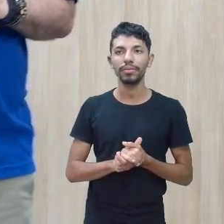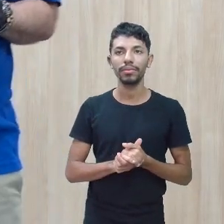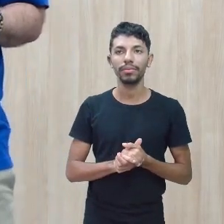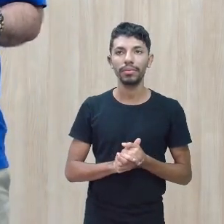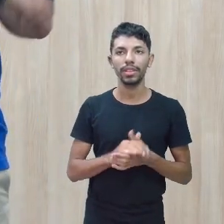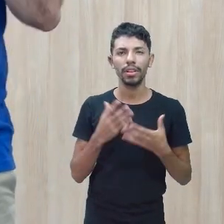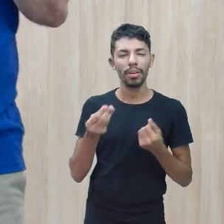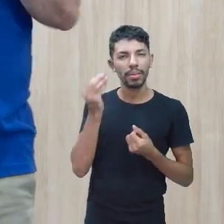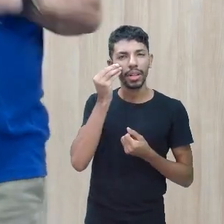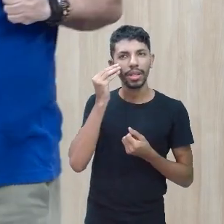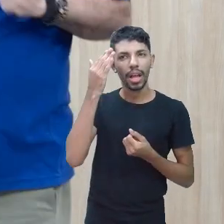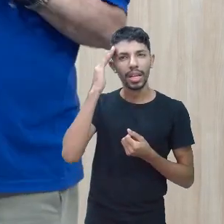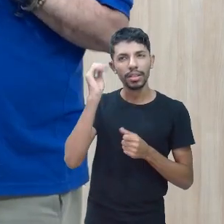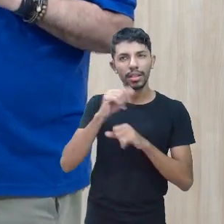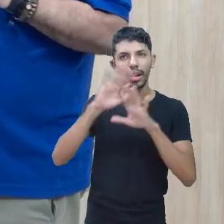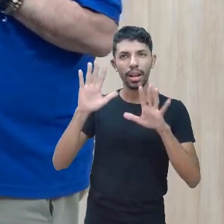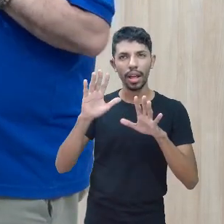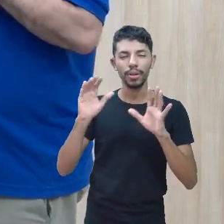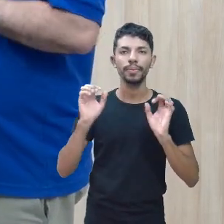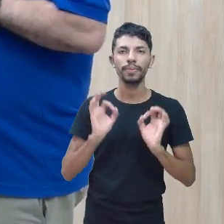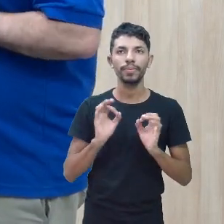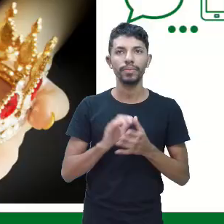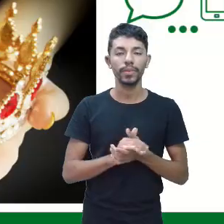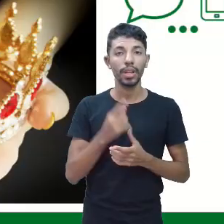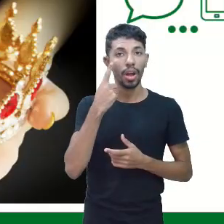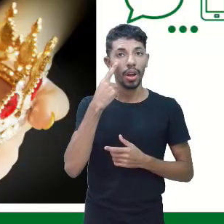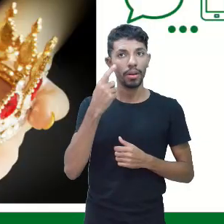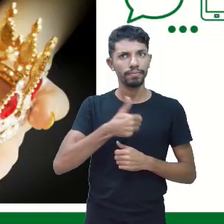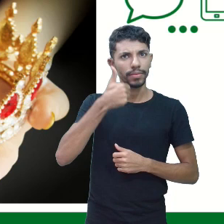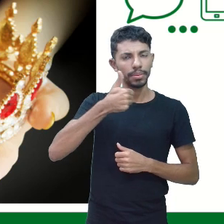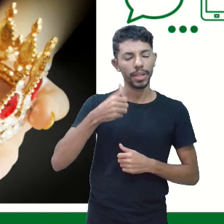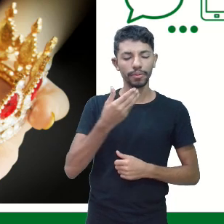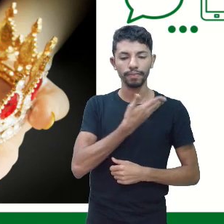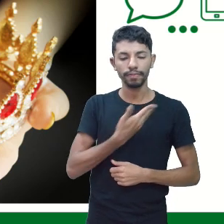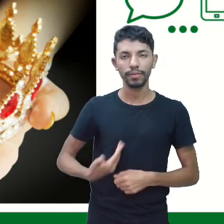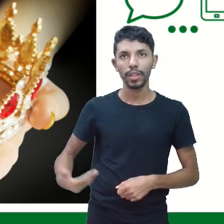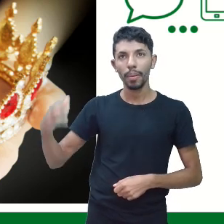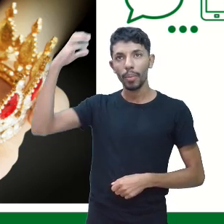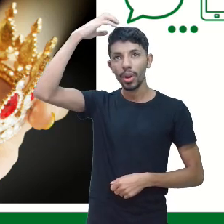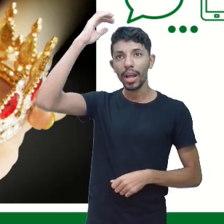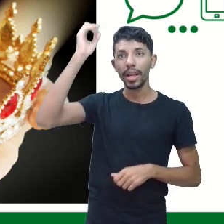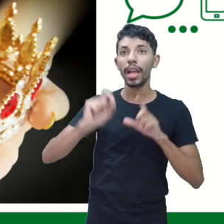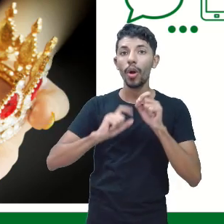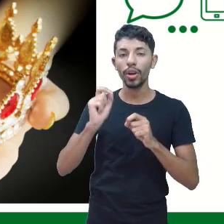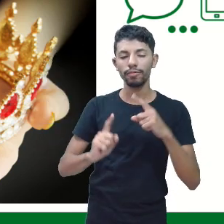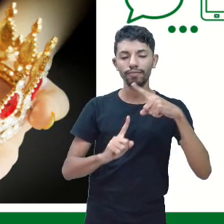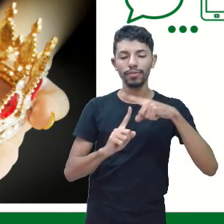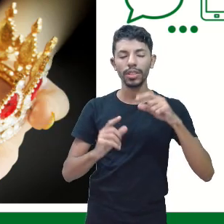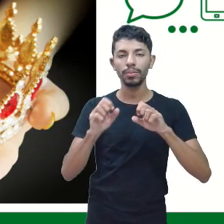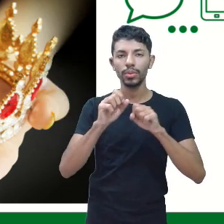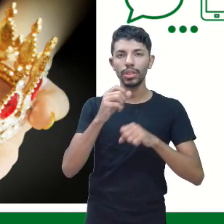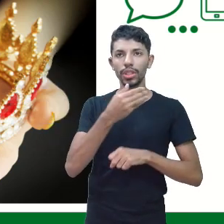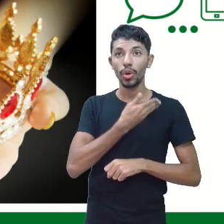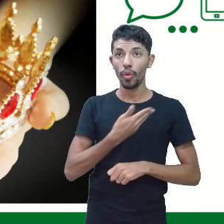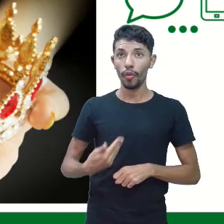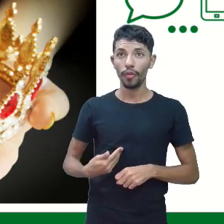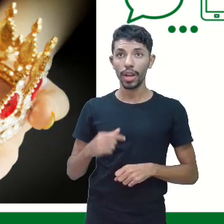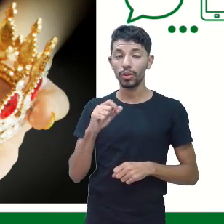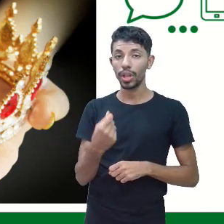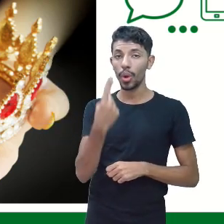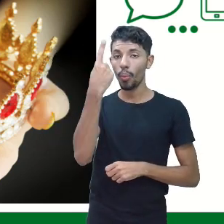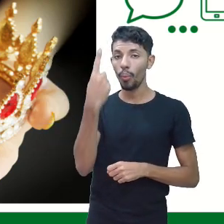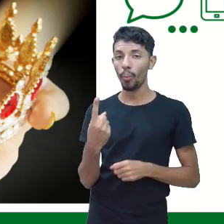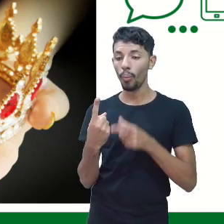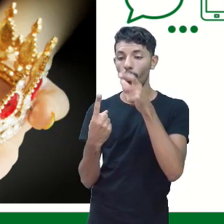civilização romana. Vamos tentar entender isso. A monarquia é uma forma de governo no qual uma única